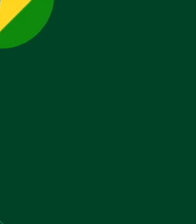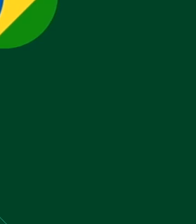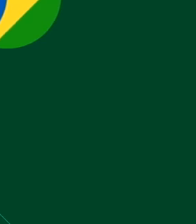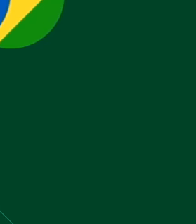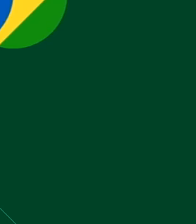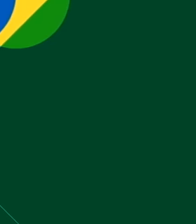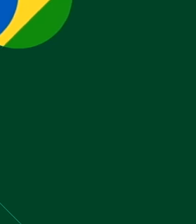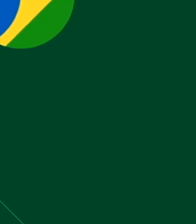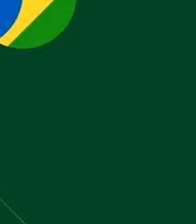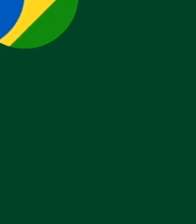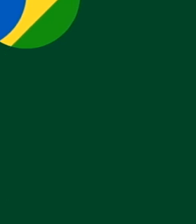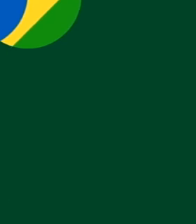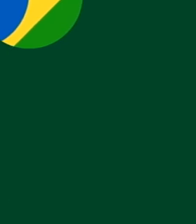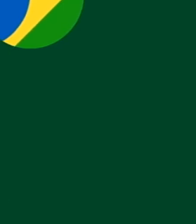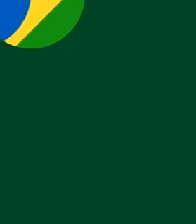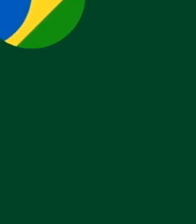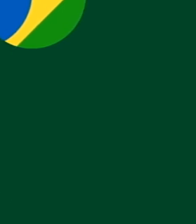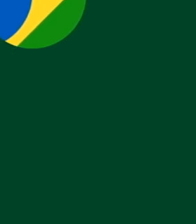Momento Saúde